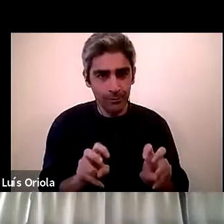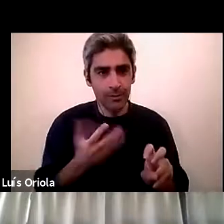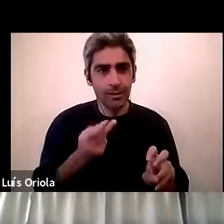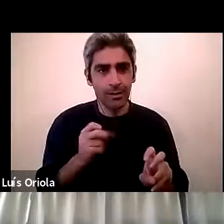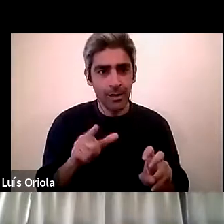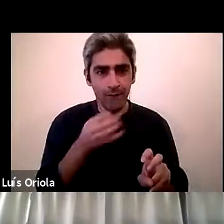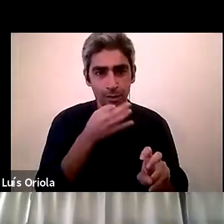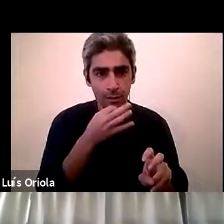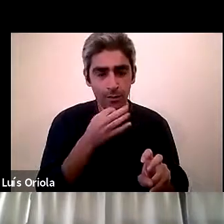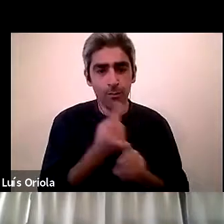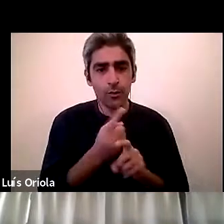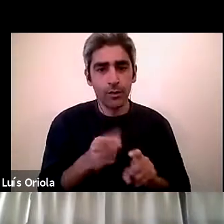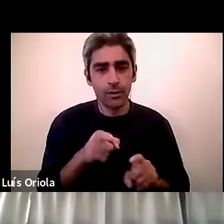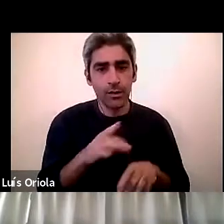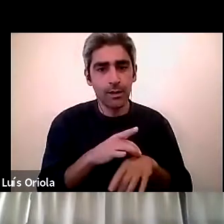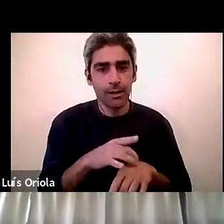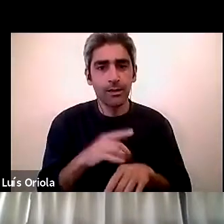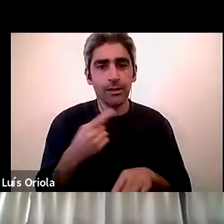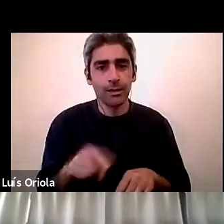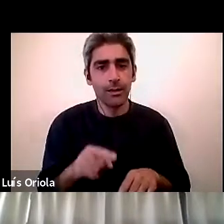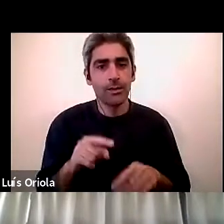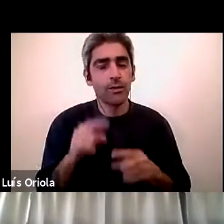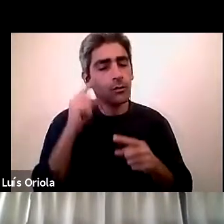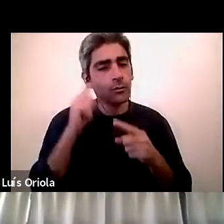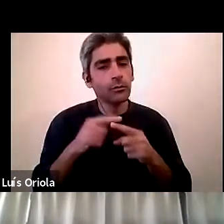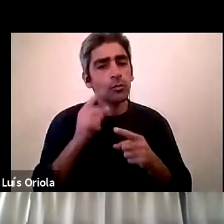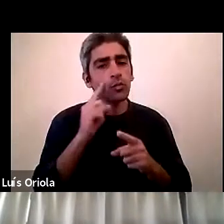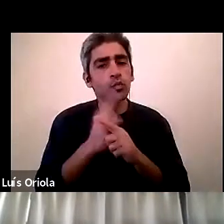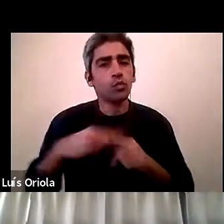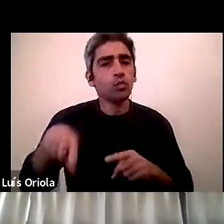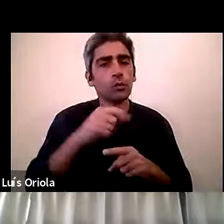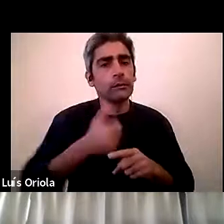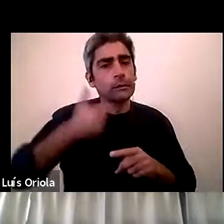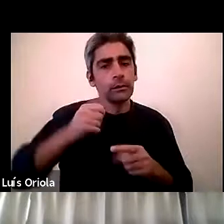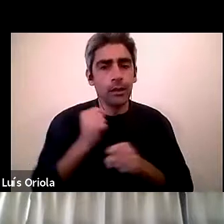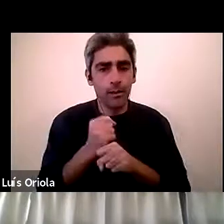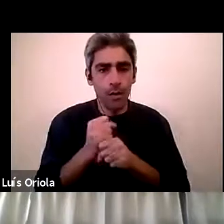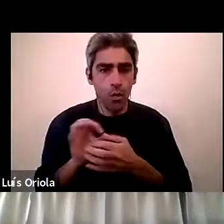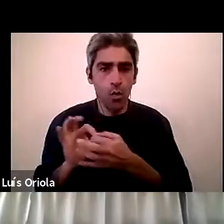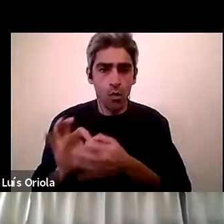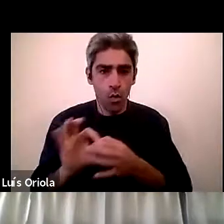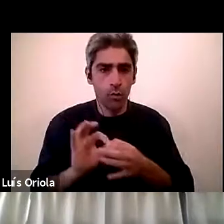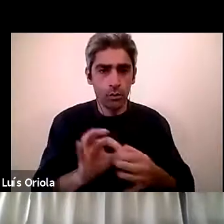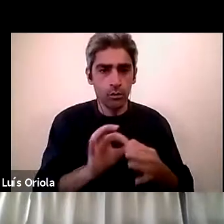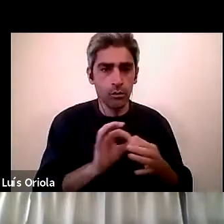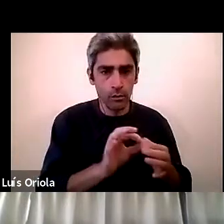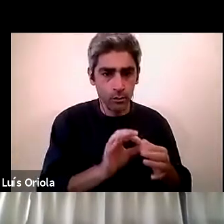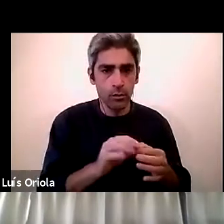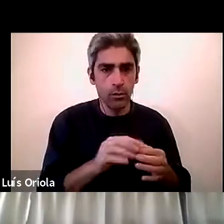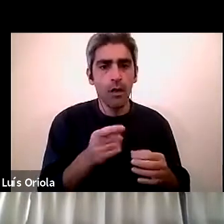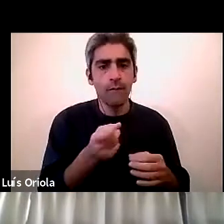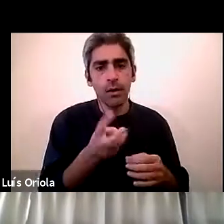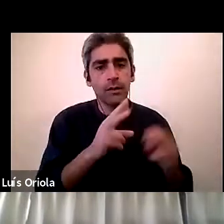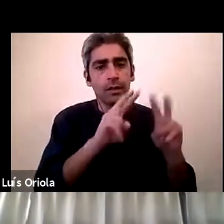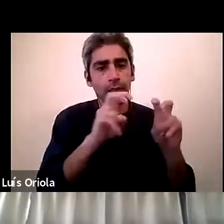Daniel falou, porque este guia tem como denominador comum o trabalho colaborativo. e refletindo-se em diferentes temas que vão